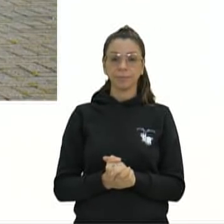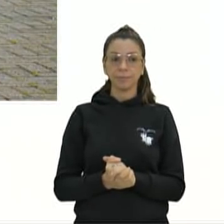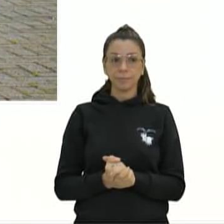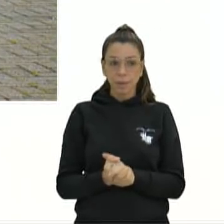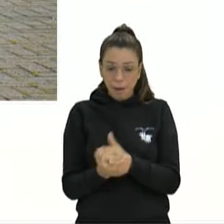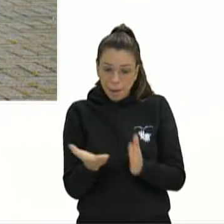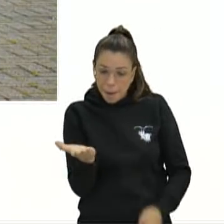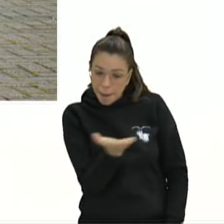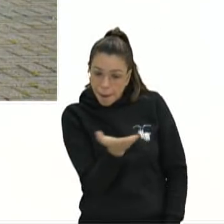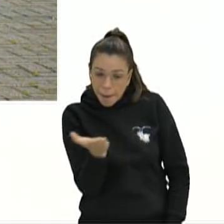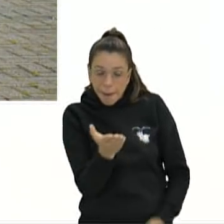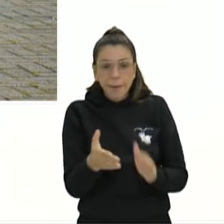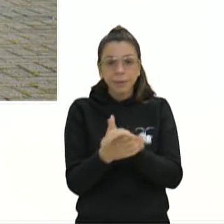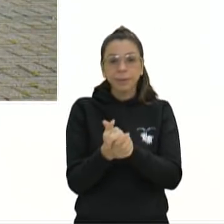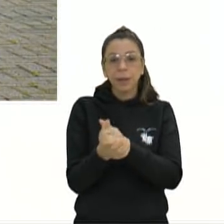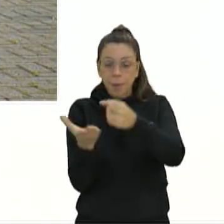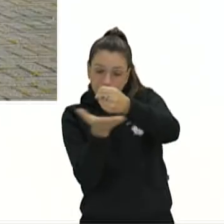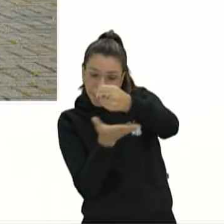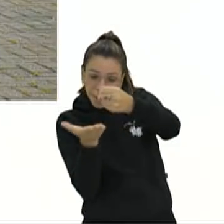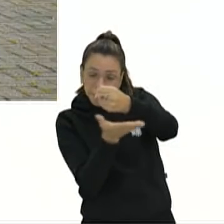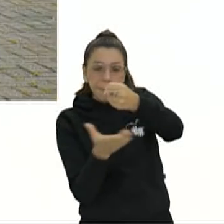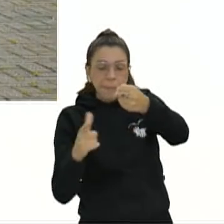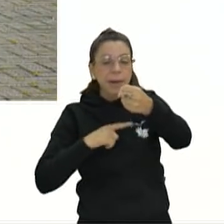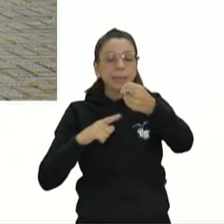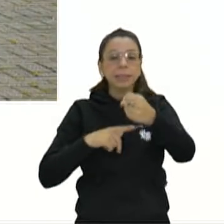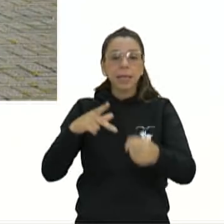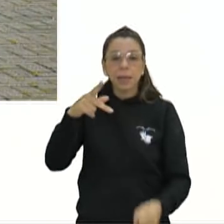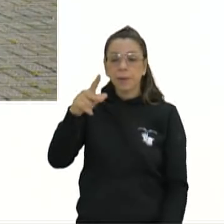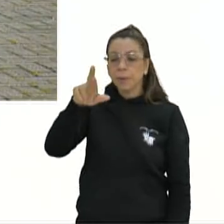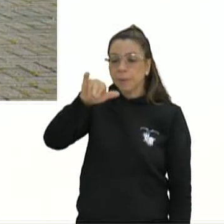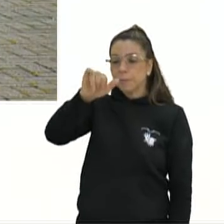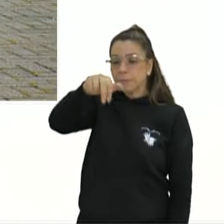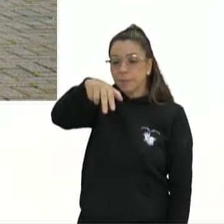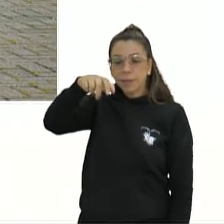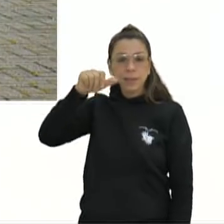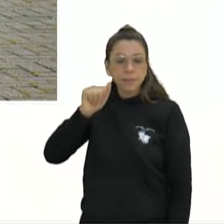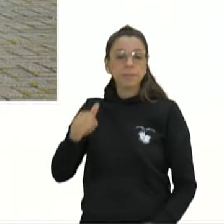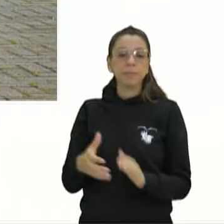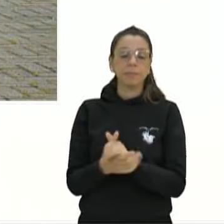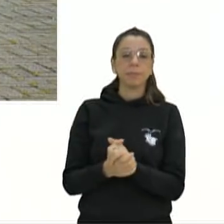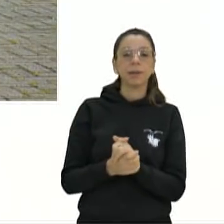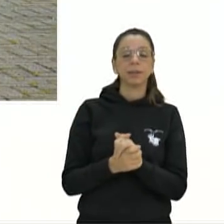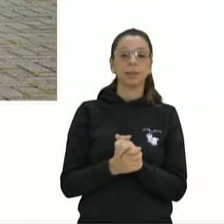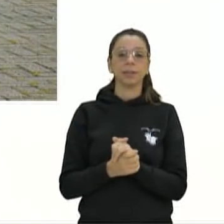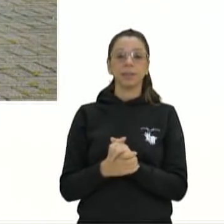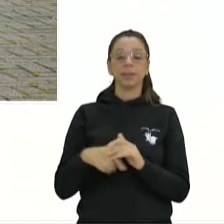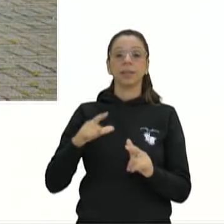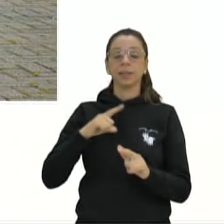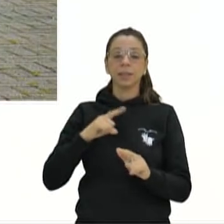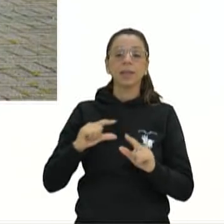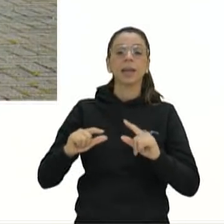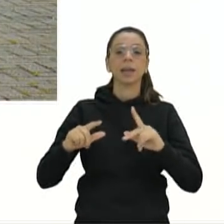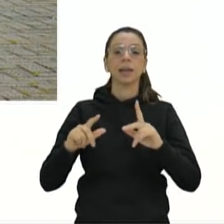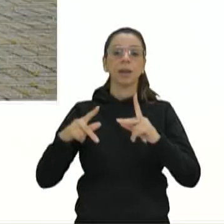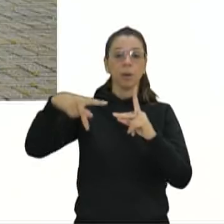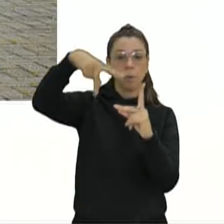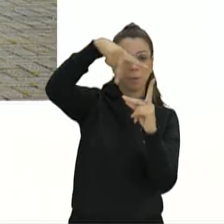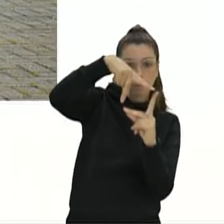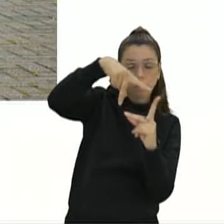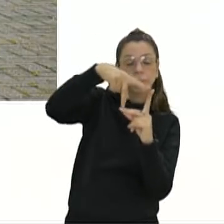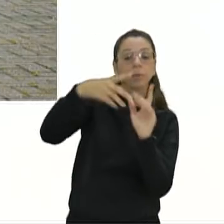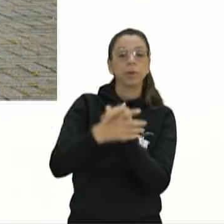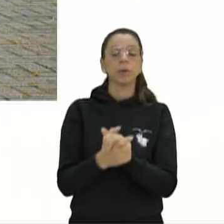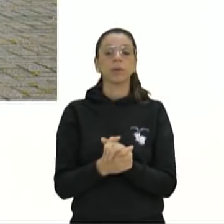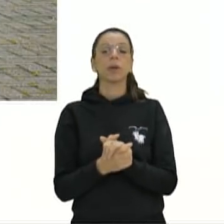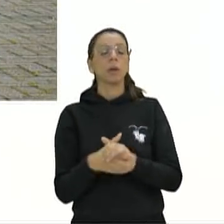percebe um prisma quadrangular. Lembra das propriedades do prisma? São sólidos geométricos, são